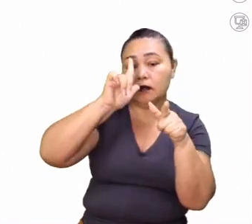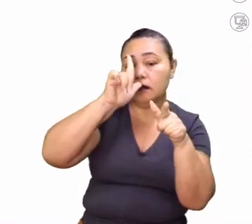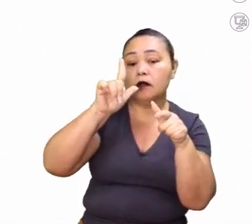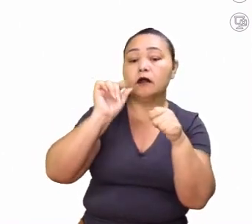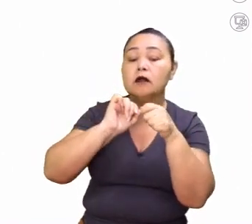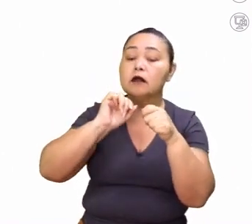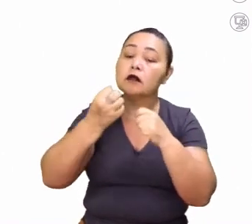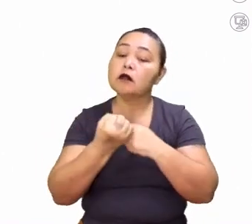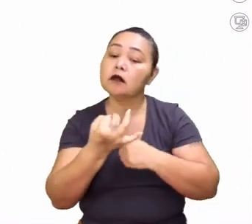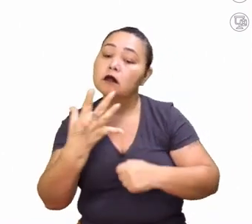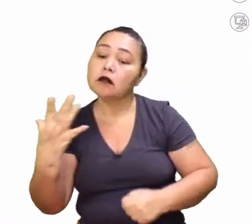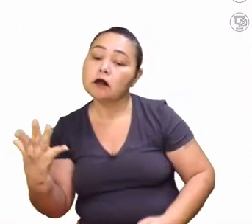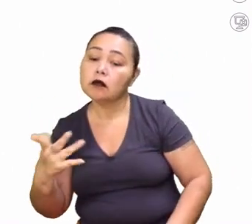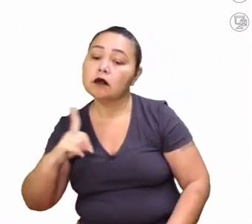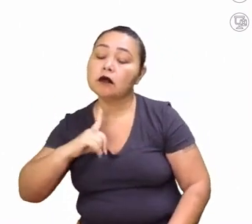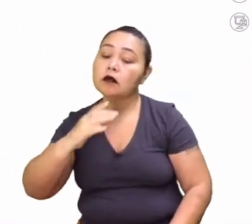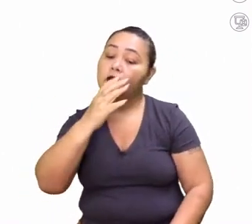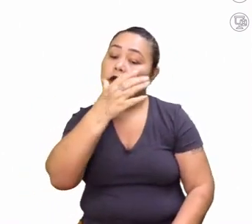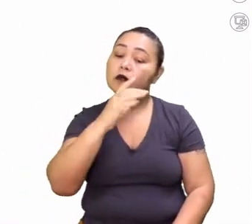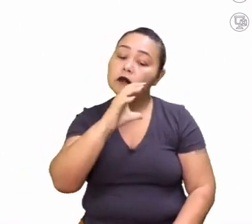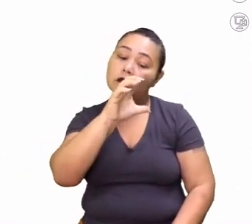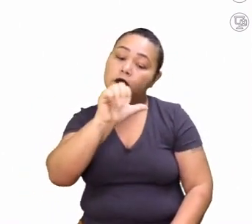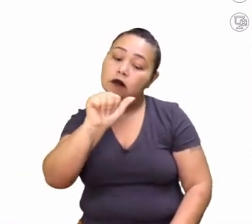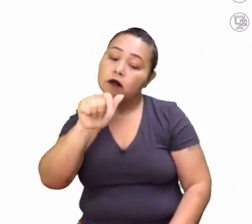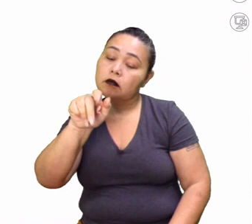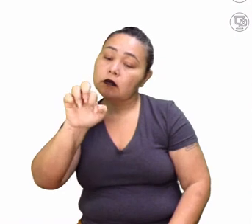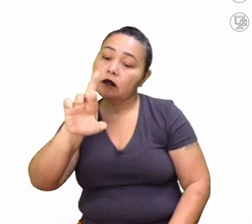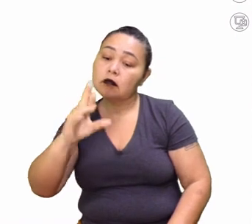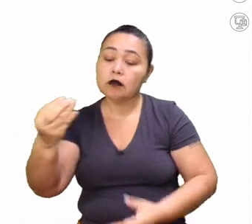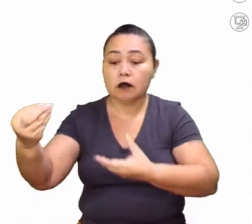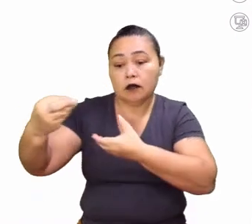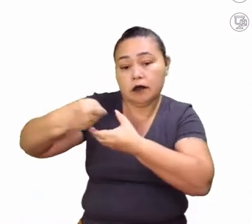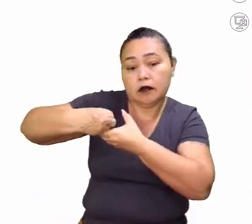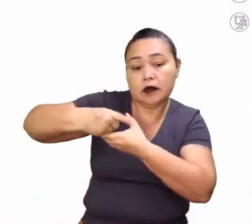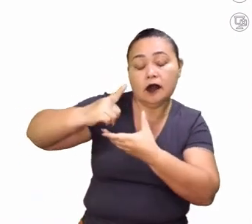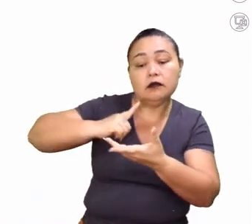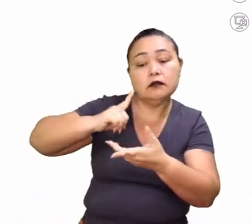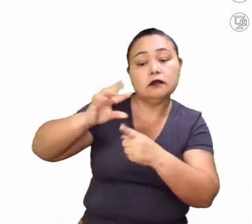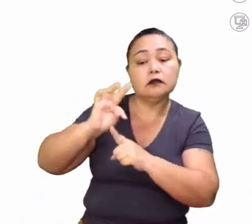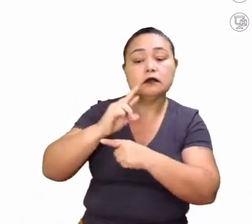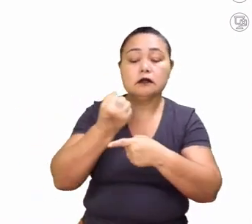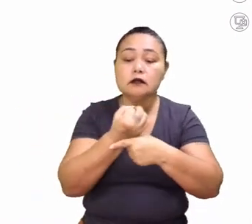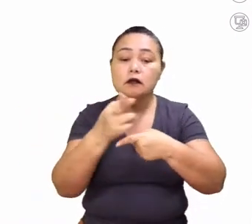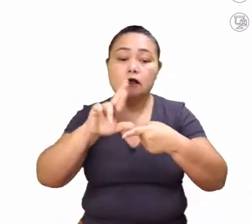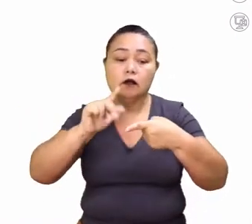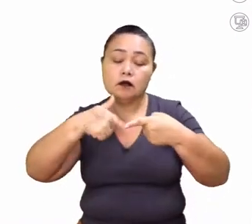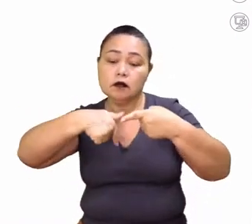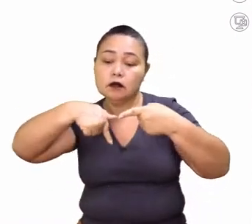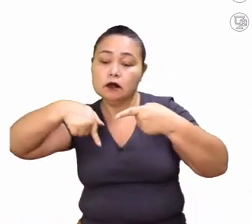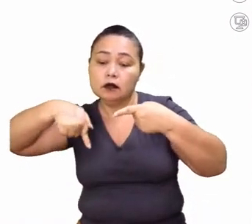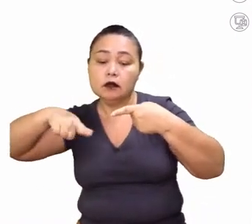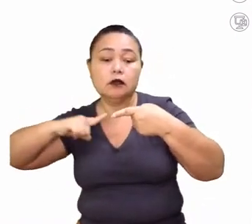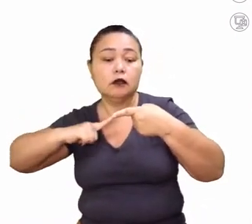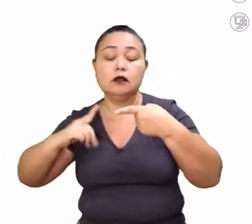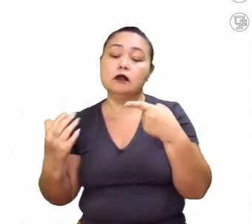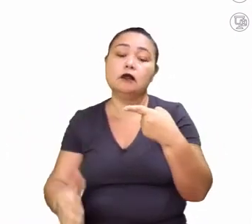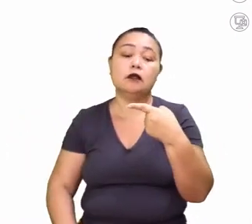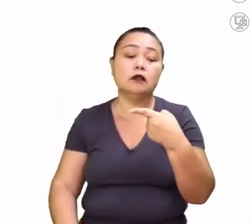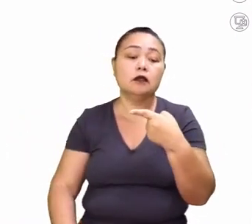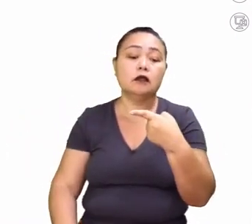e a quantidade de calor recebida certo então o rendimento é o trabalho sobre a quantidade de calor da fonte